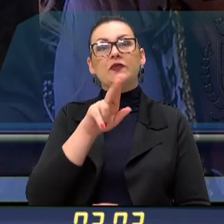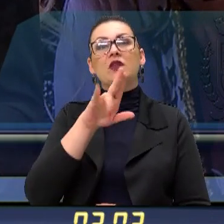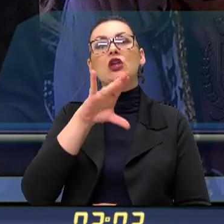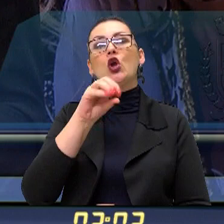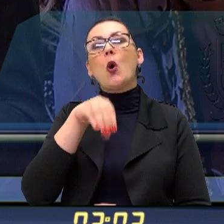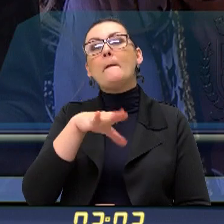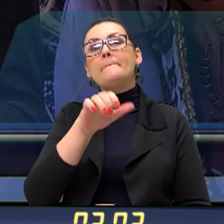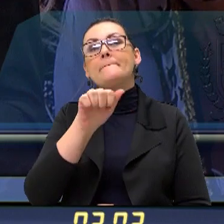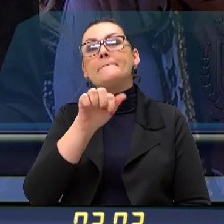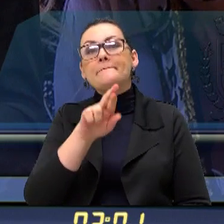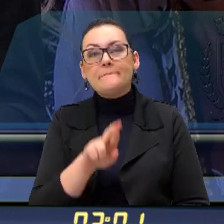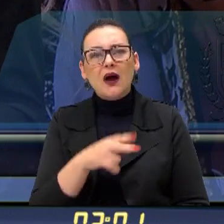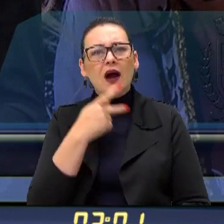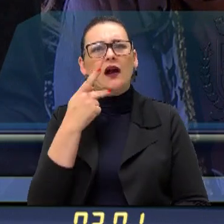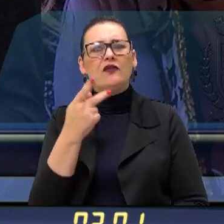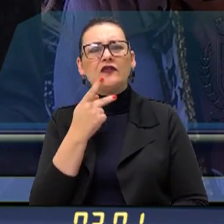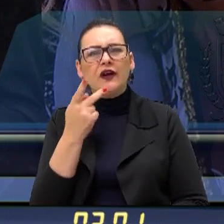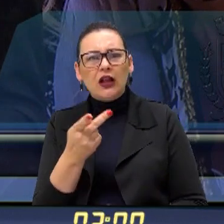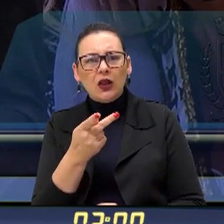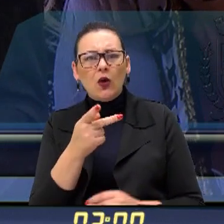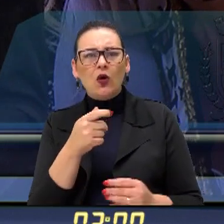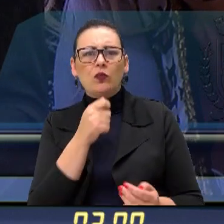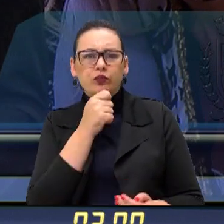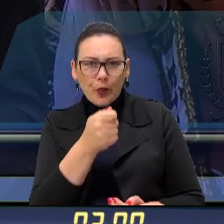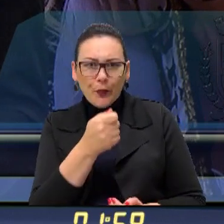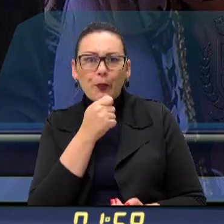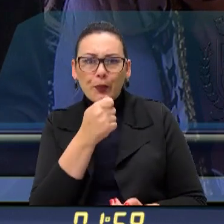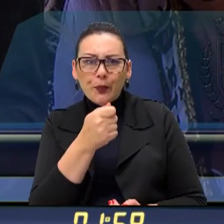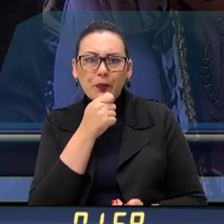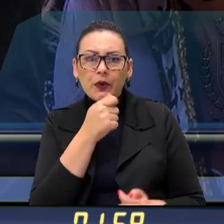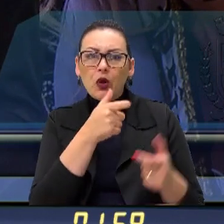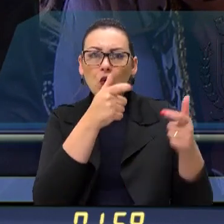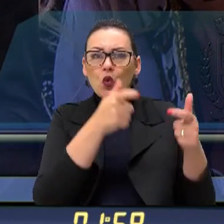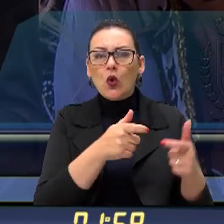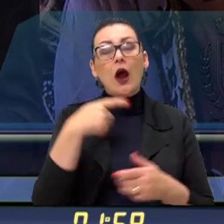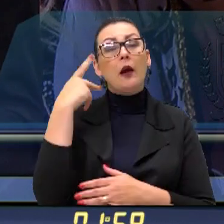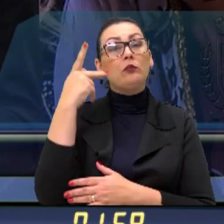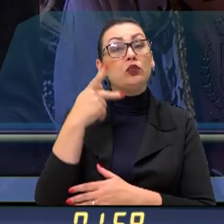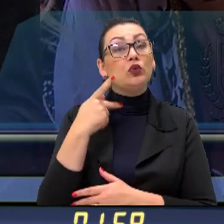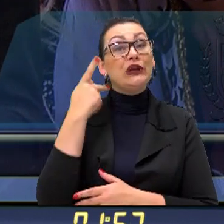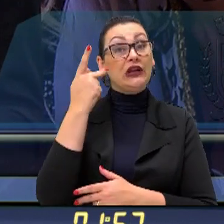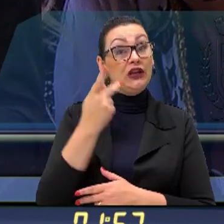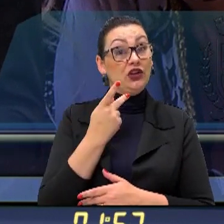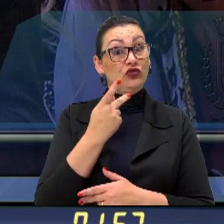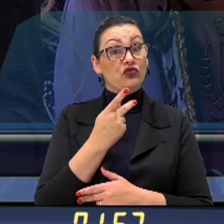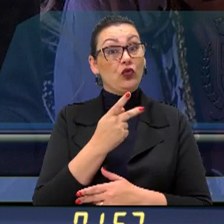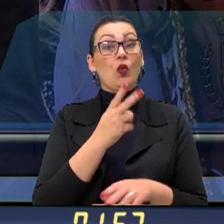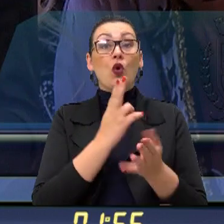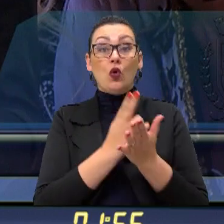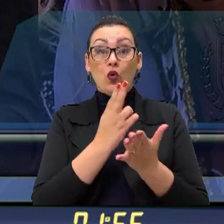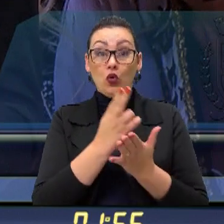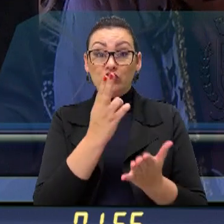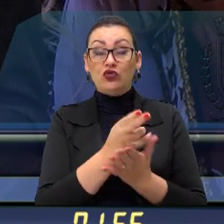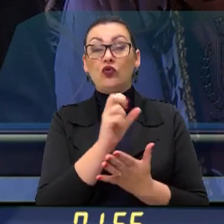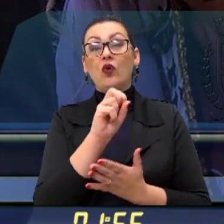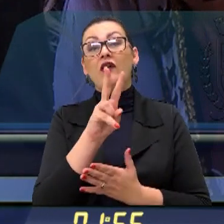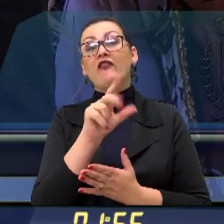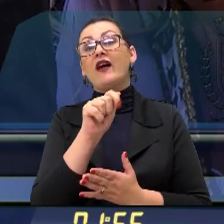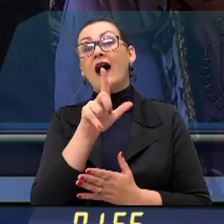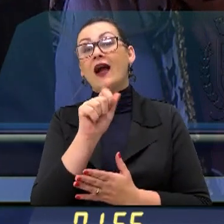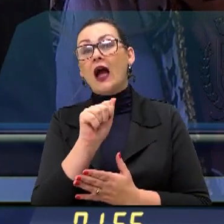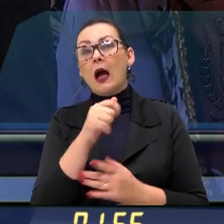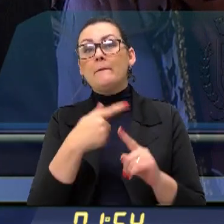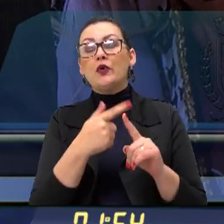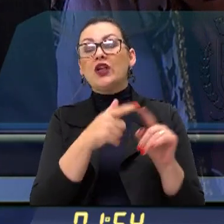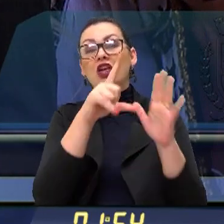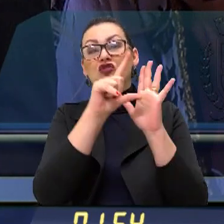Guiomar, disse para a reportagem que o cargo era político e está sendo mantido vago para